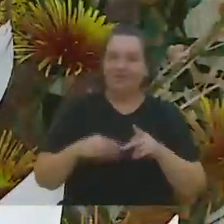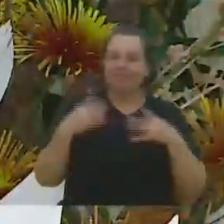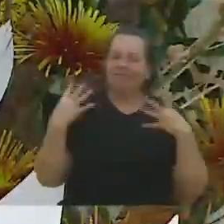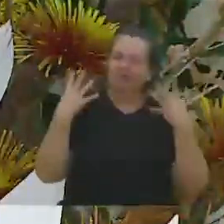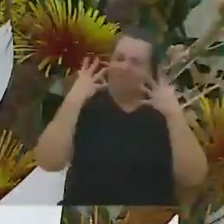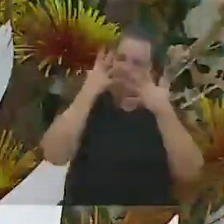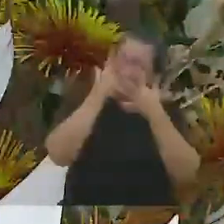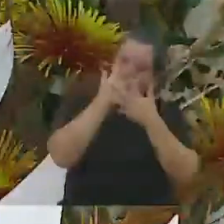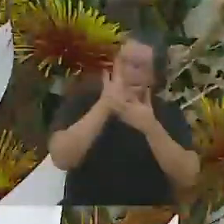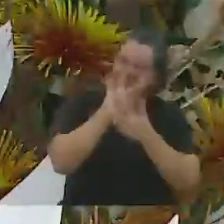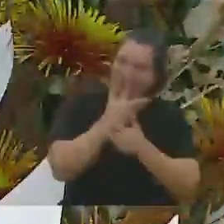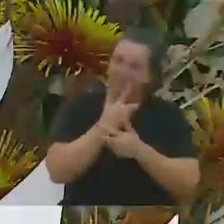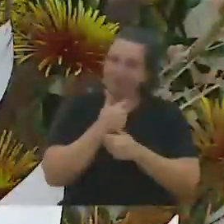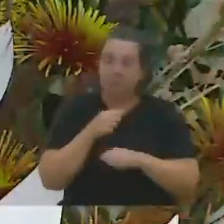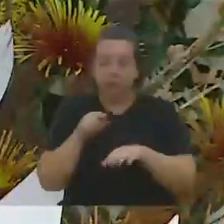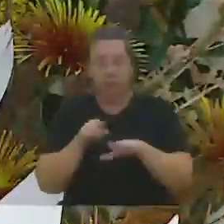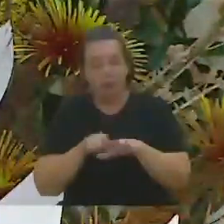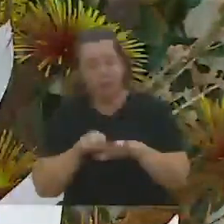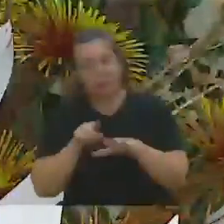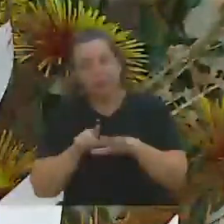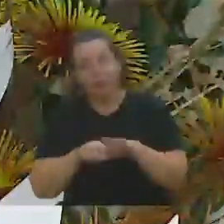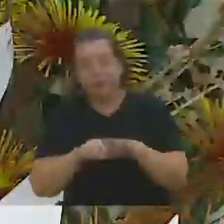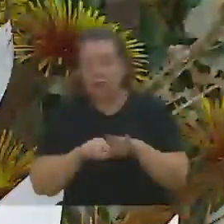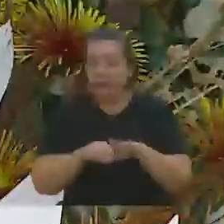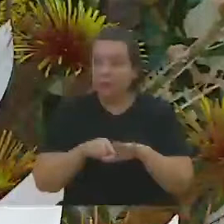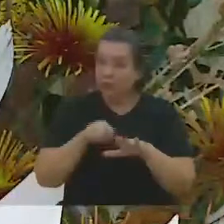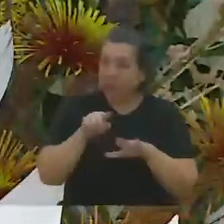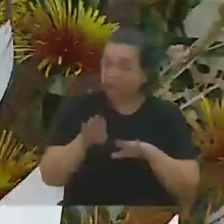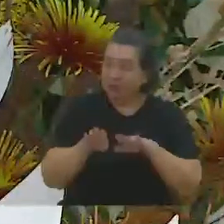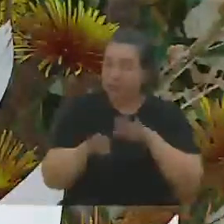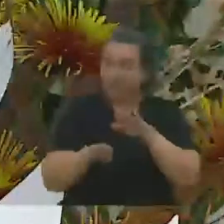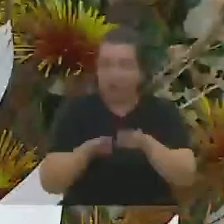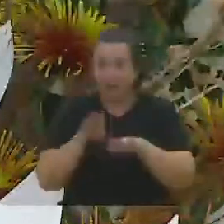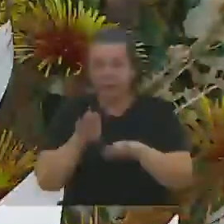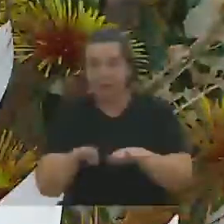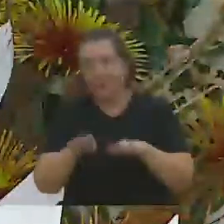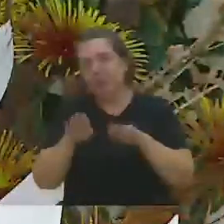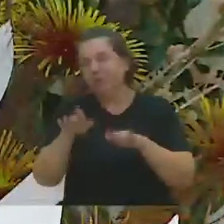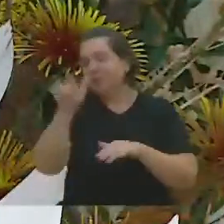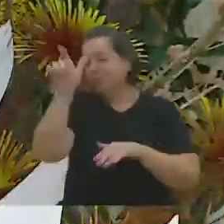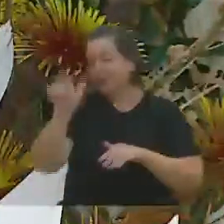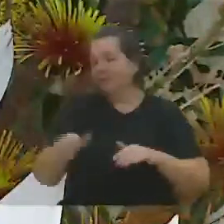paz. Como são belos os pés do